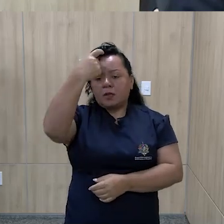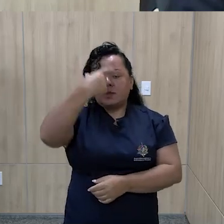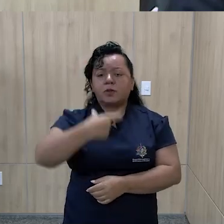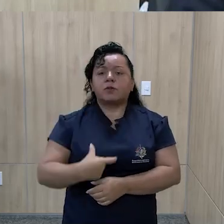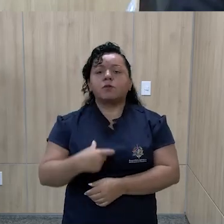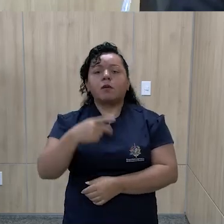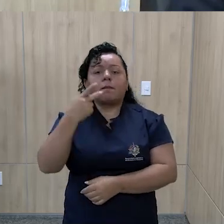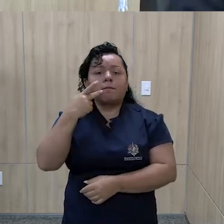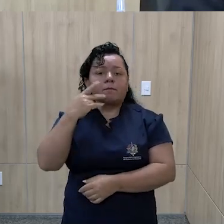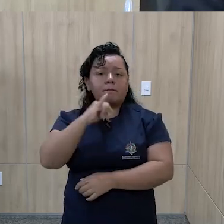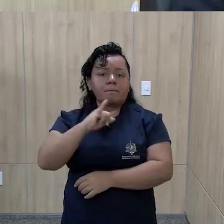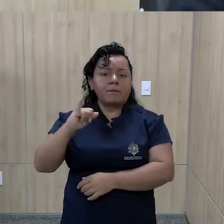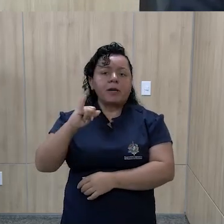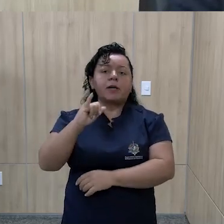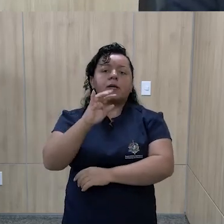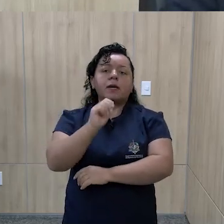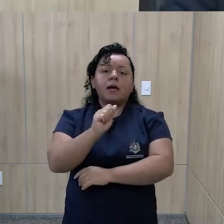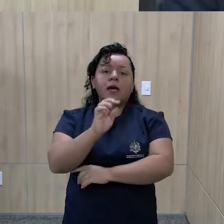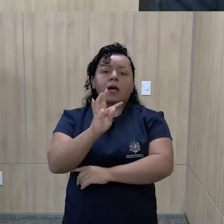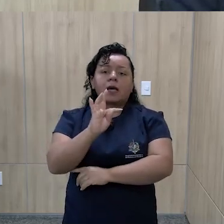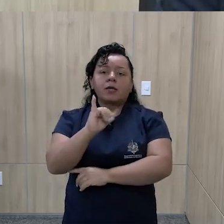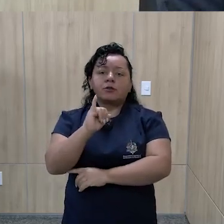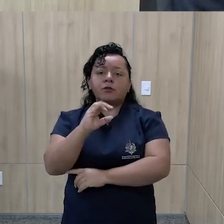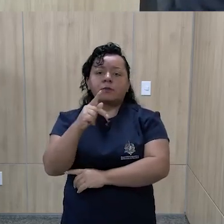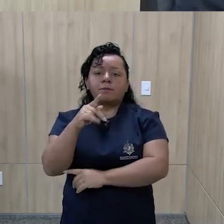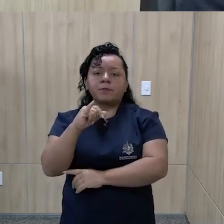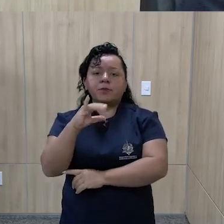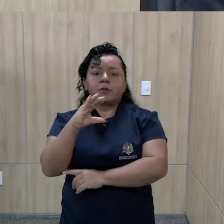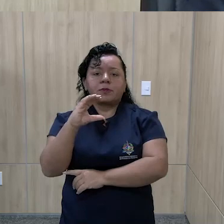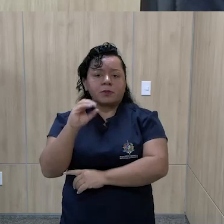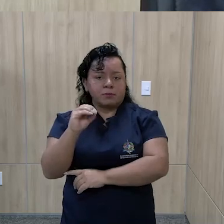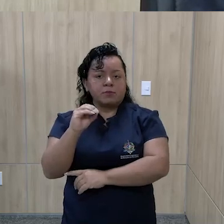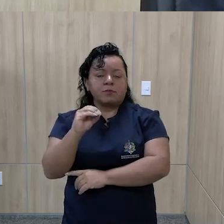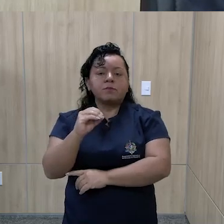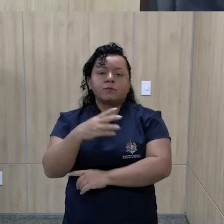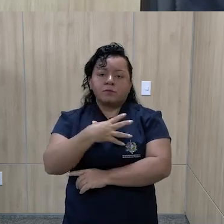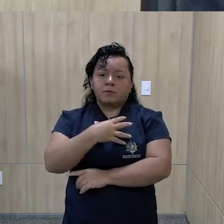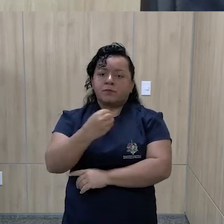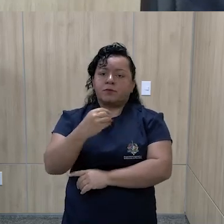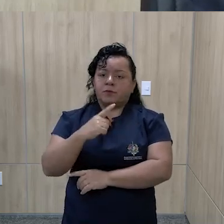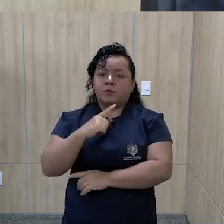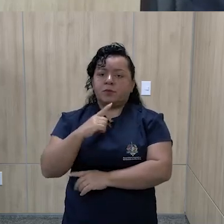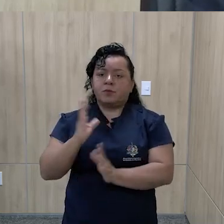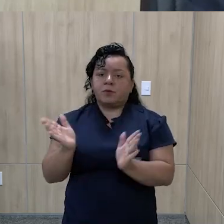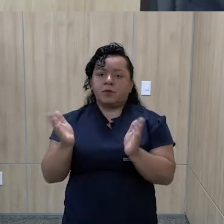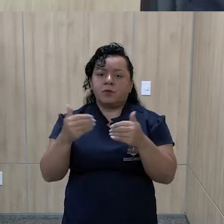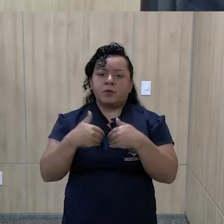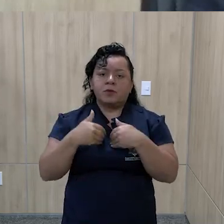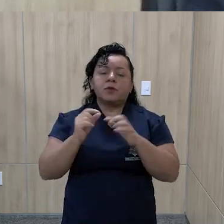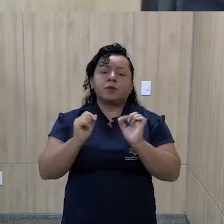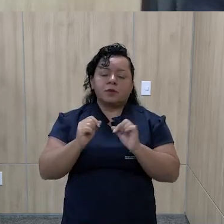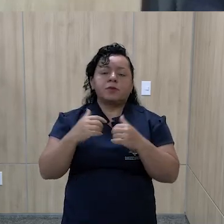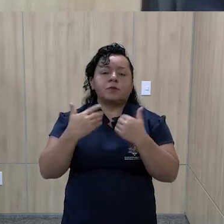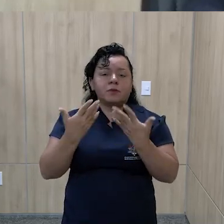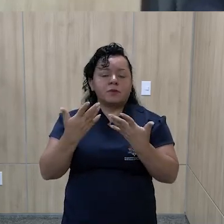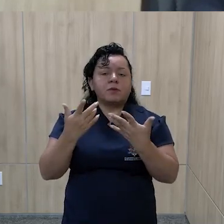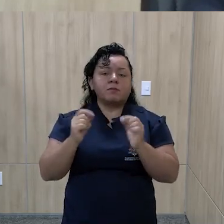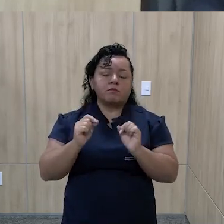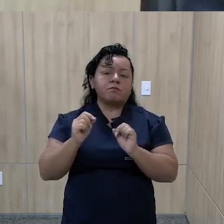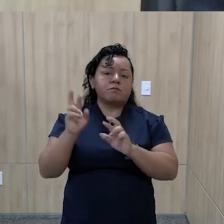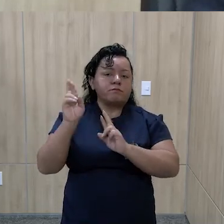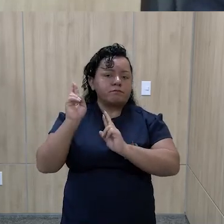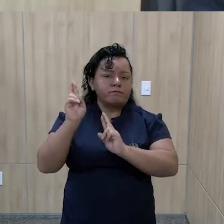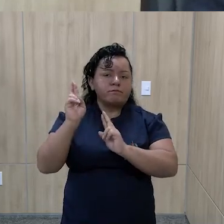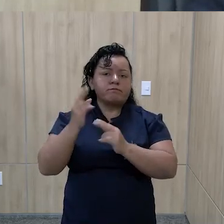eu sou pai atípico sou pai de um autista e portanto levanto essa bandeira